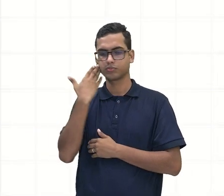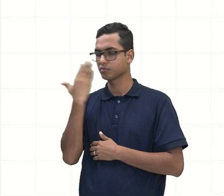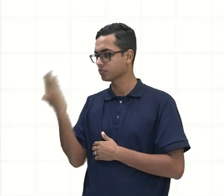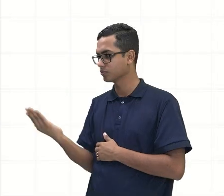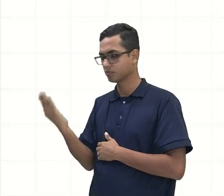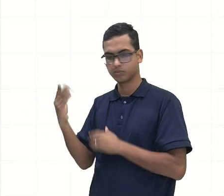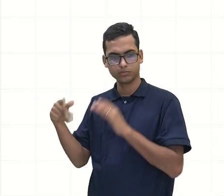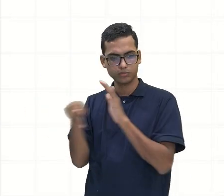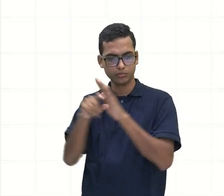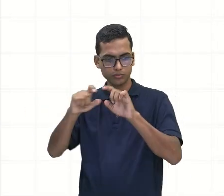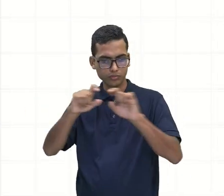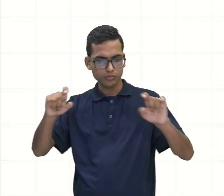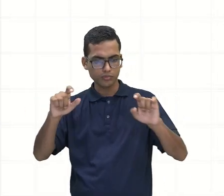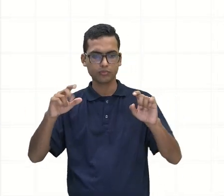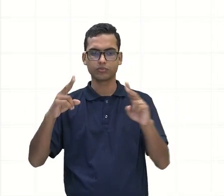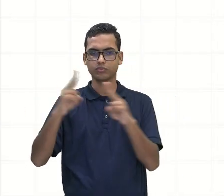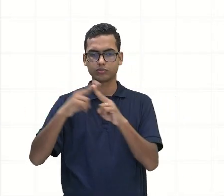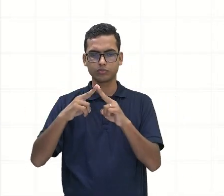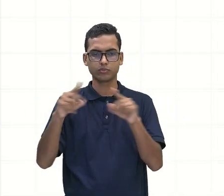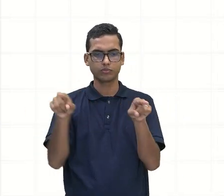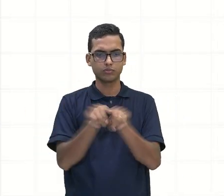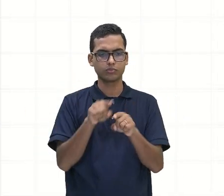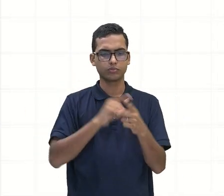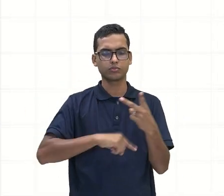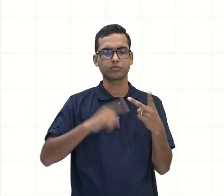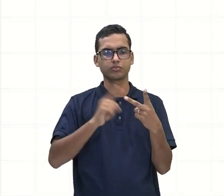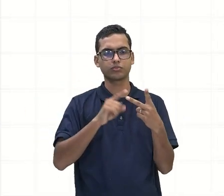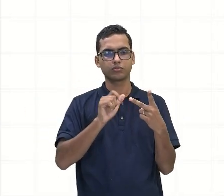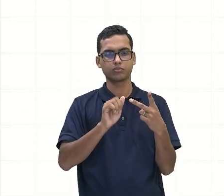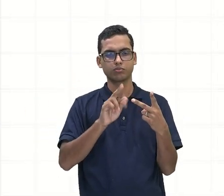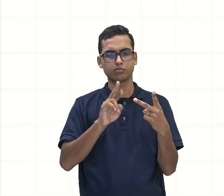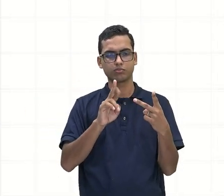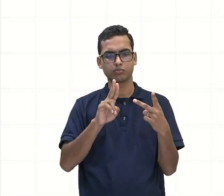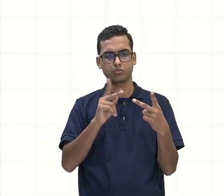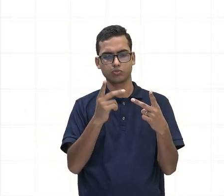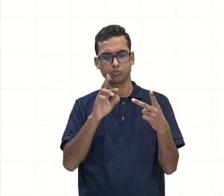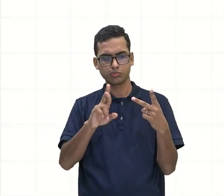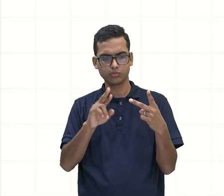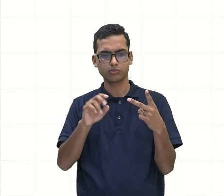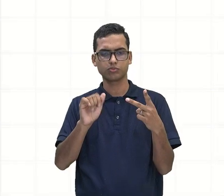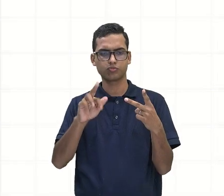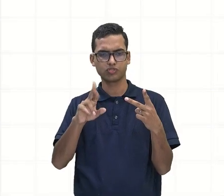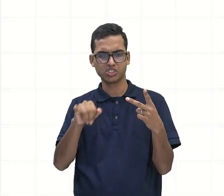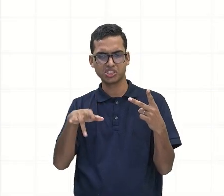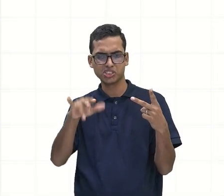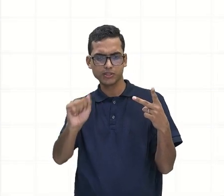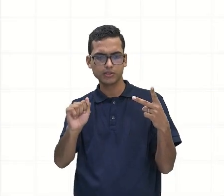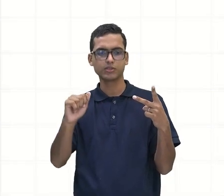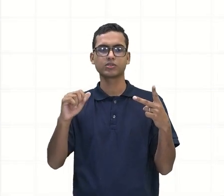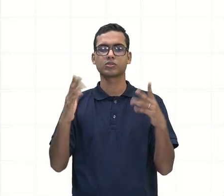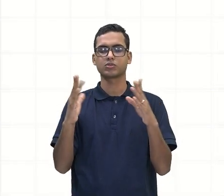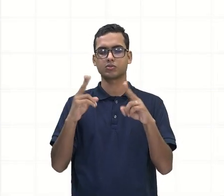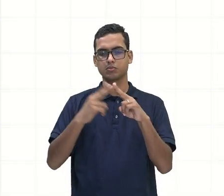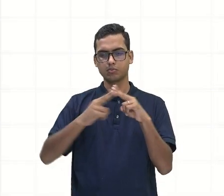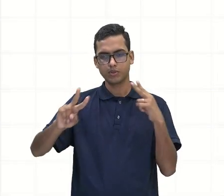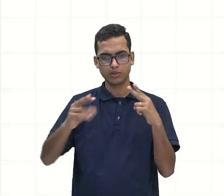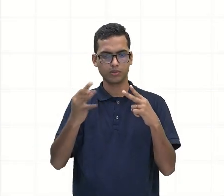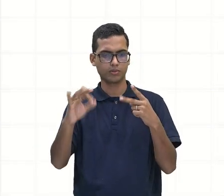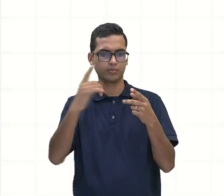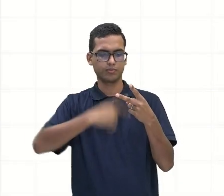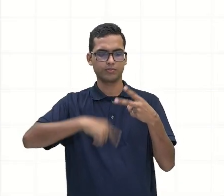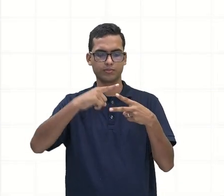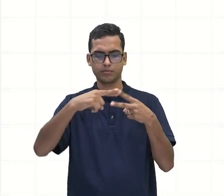O Raul, ele não é nem par nem ímpar, tá bom? Mas aí a gente pode dizer que ele está no grupo dos pares. Arthur e Adriana são do grupo